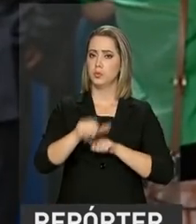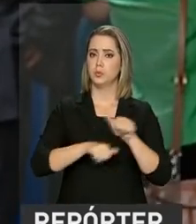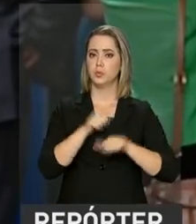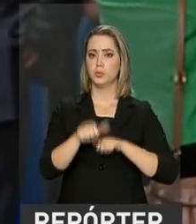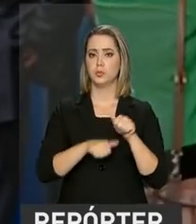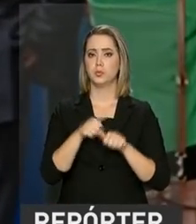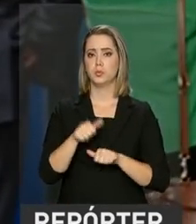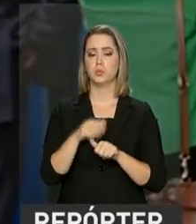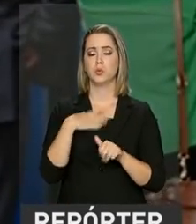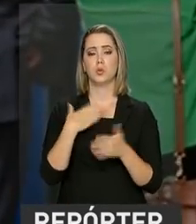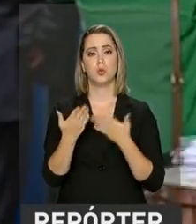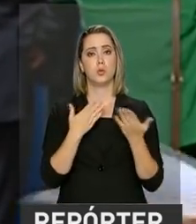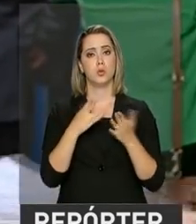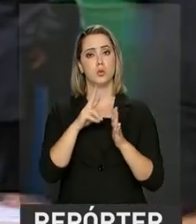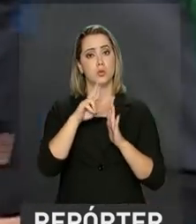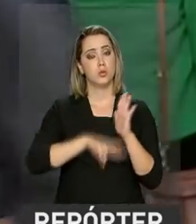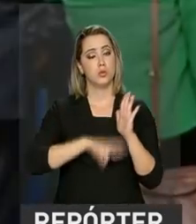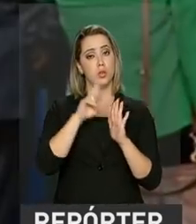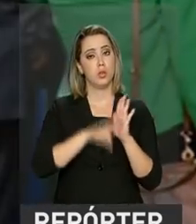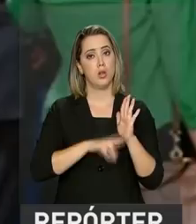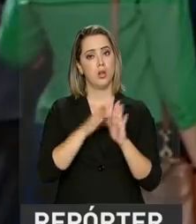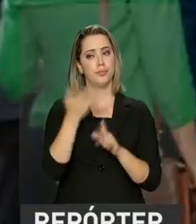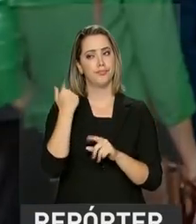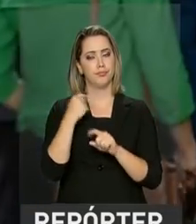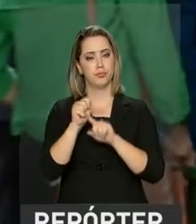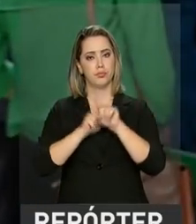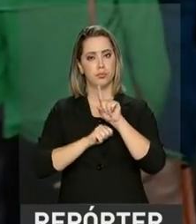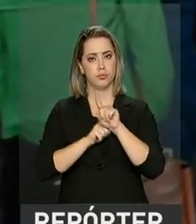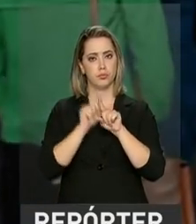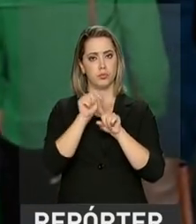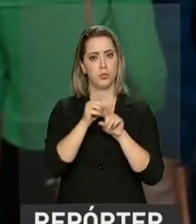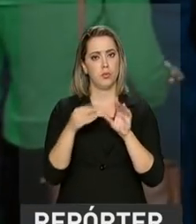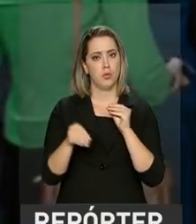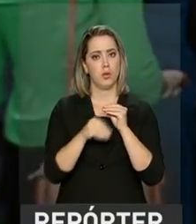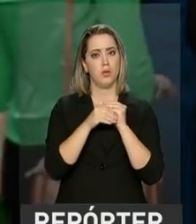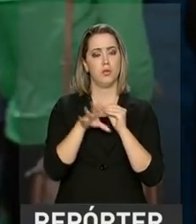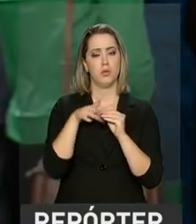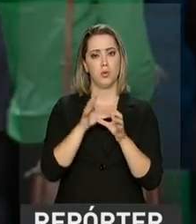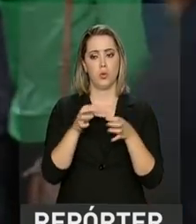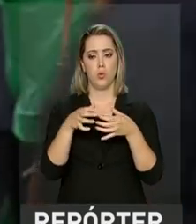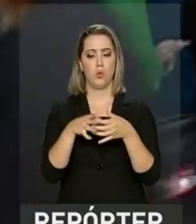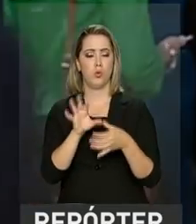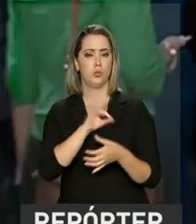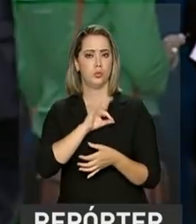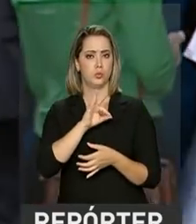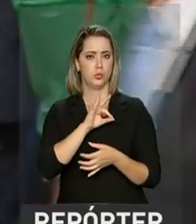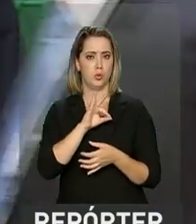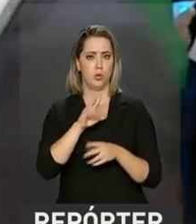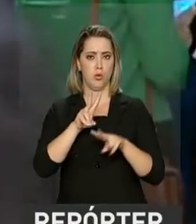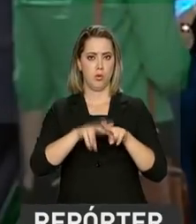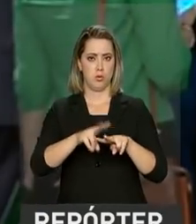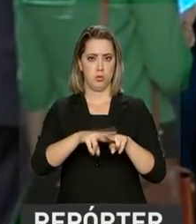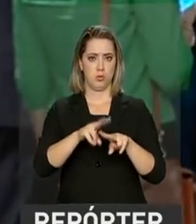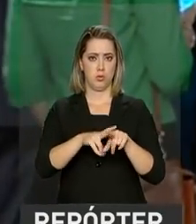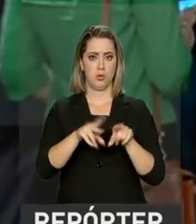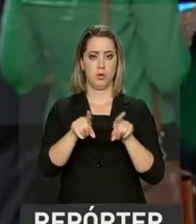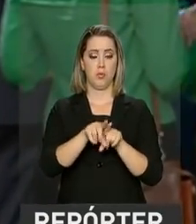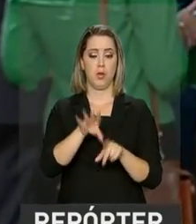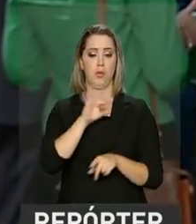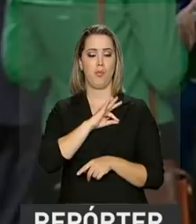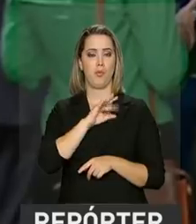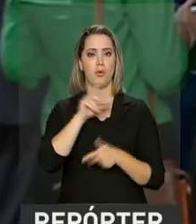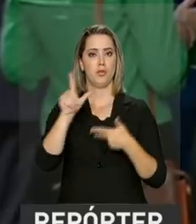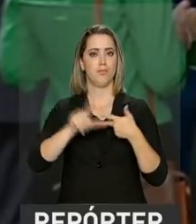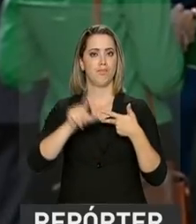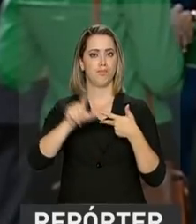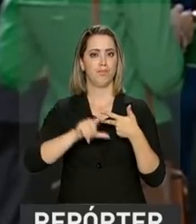em relação ao parecer que ele apresentou no mês passado. Ele incluiu agentes penitenciários e policiais legislativos